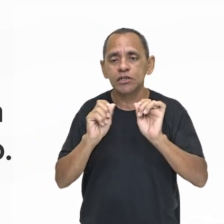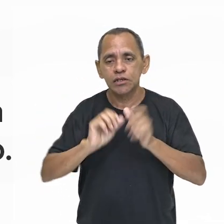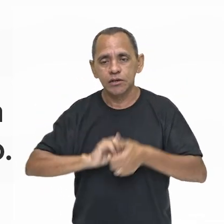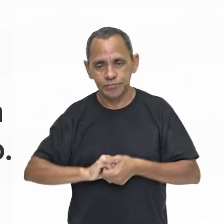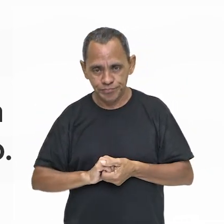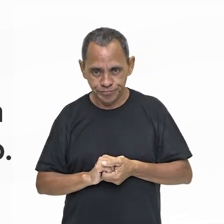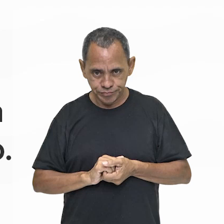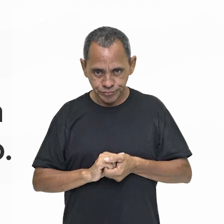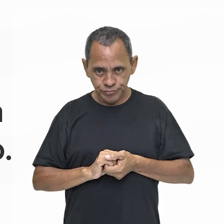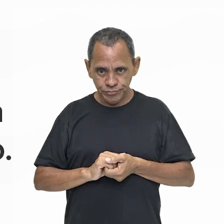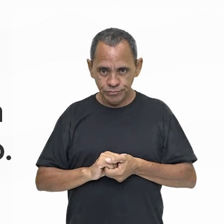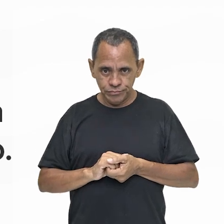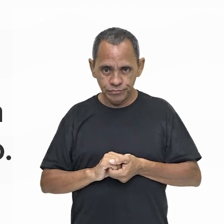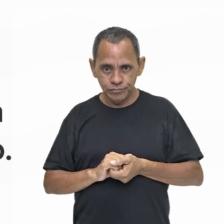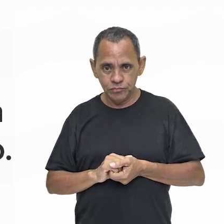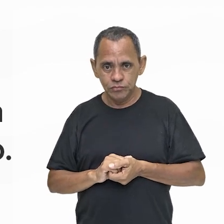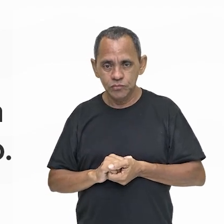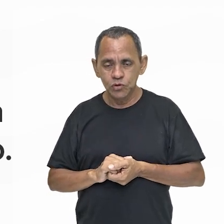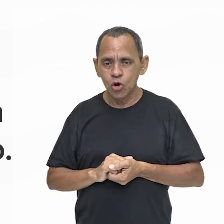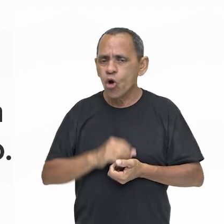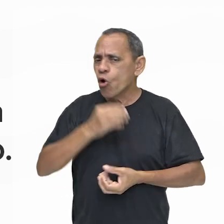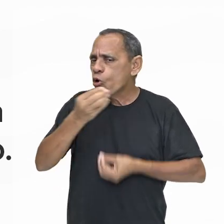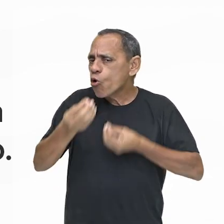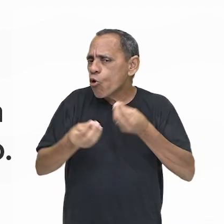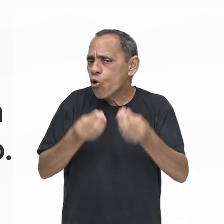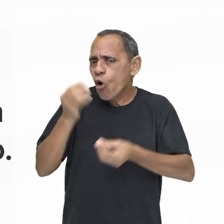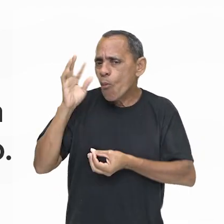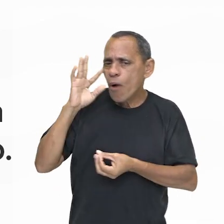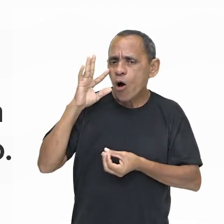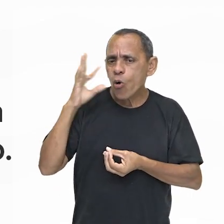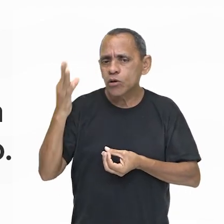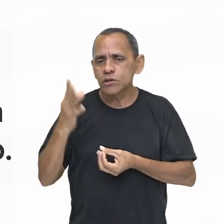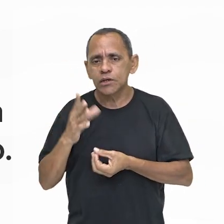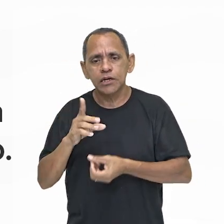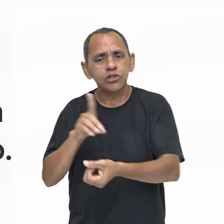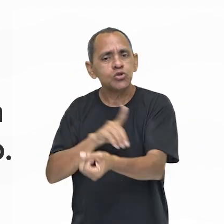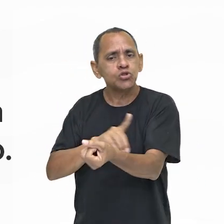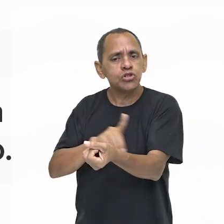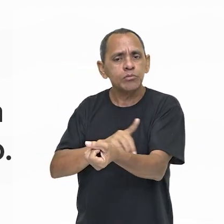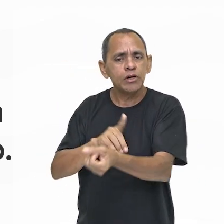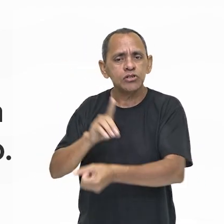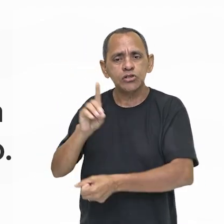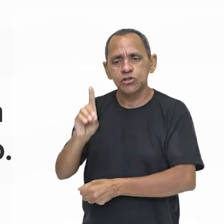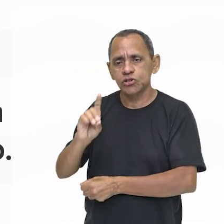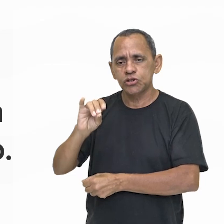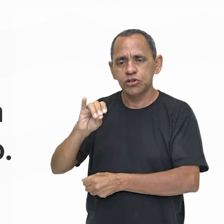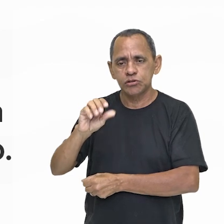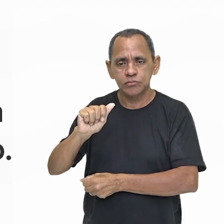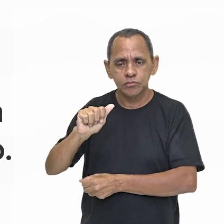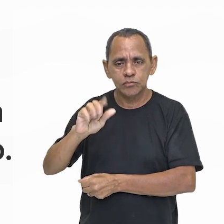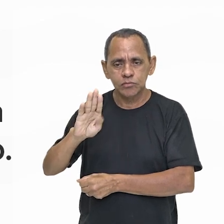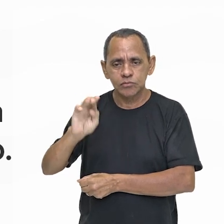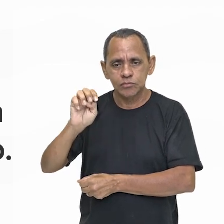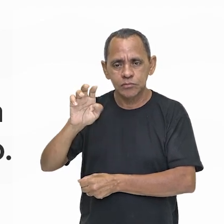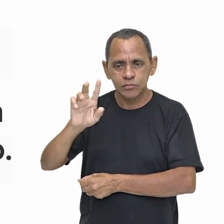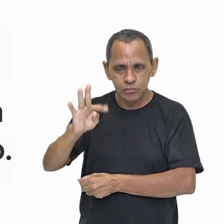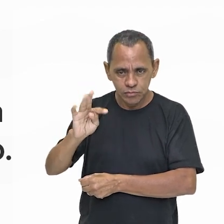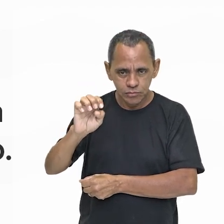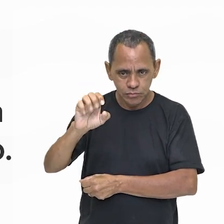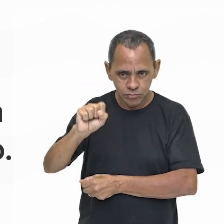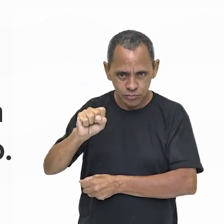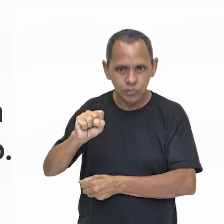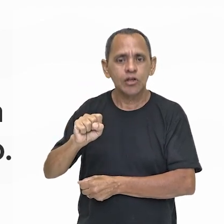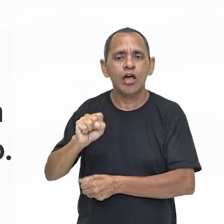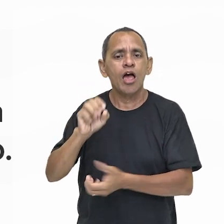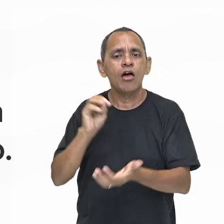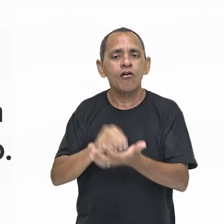seguinte: o que causa o diabetes? Falta de insulina, né?